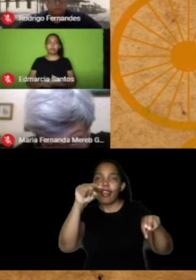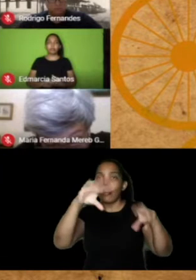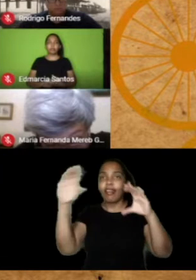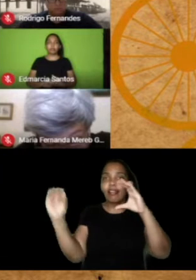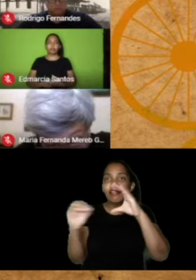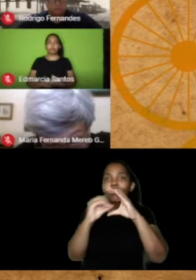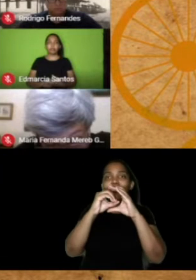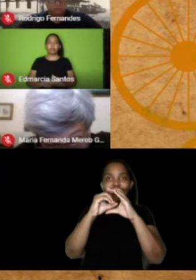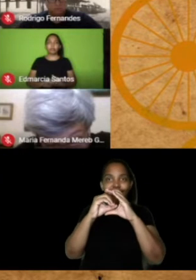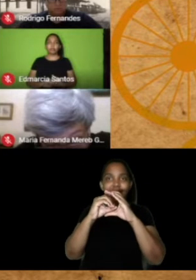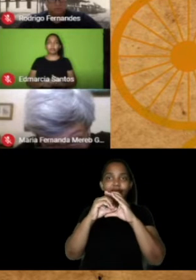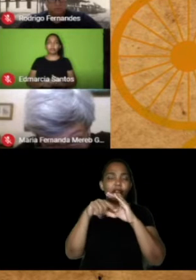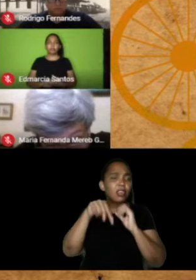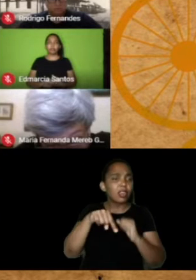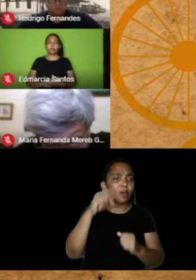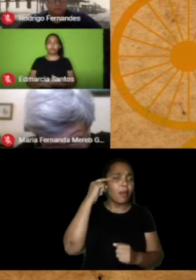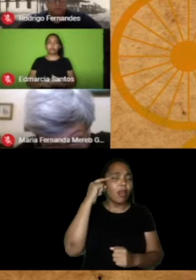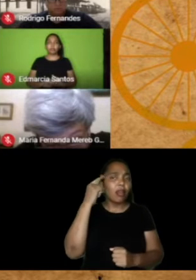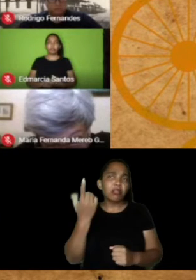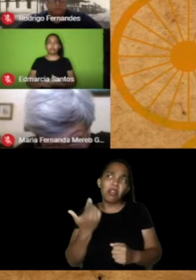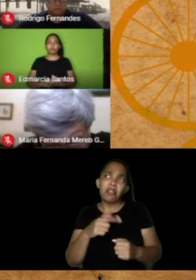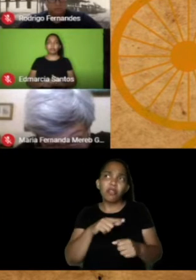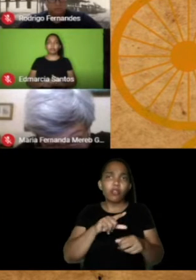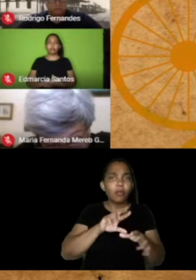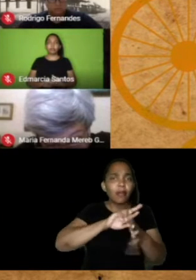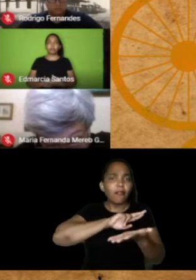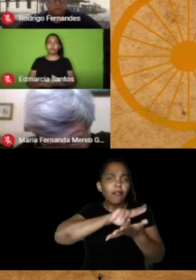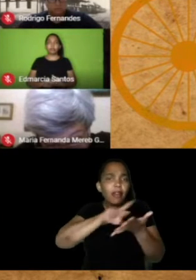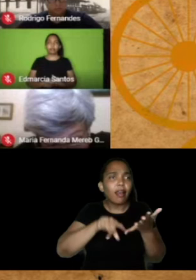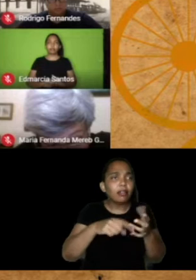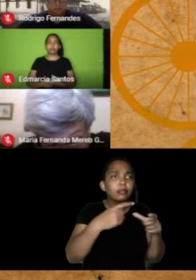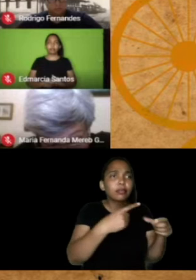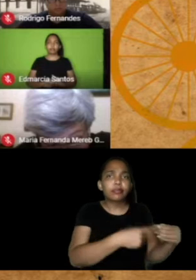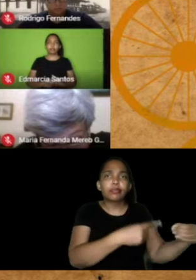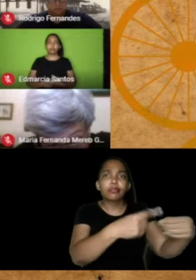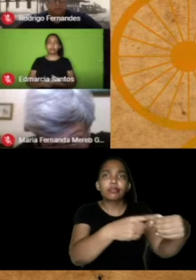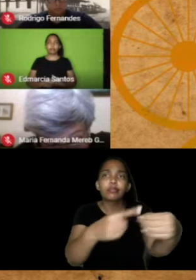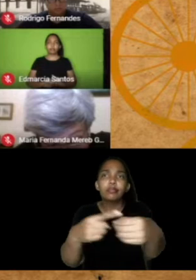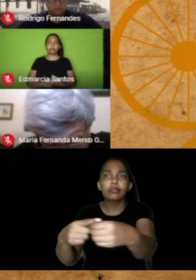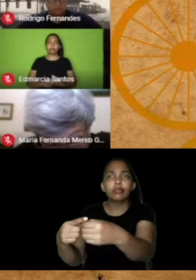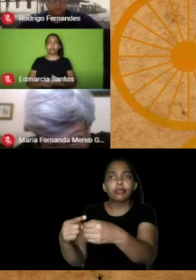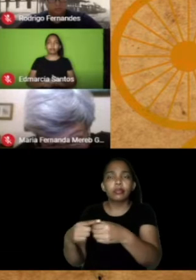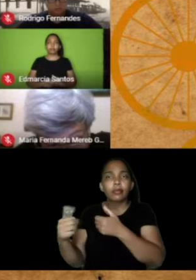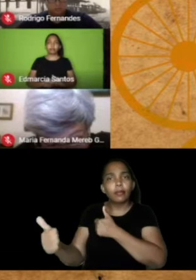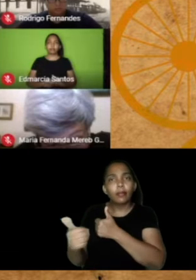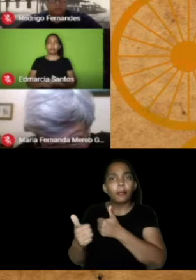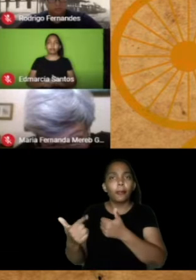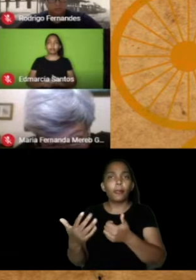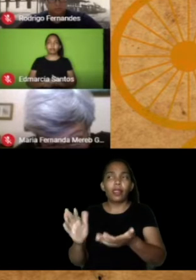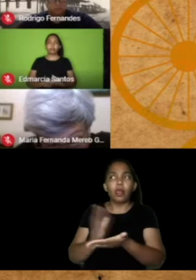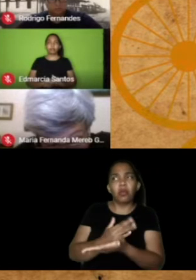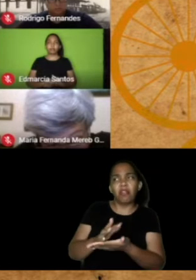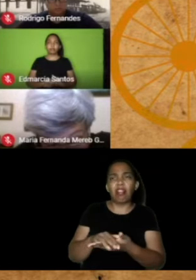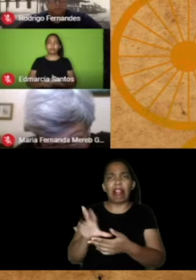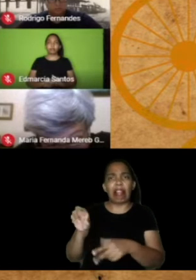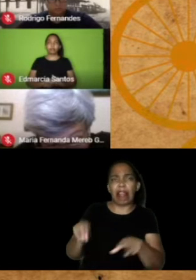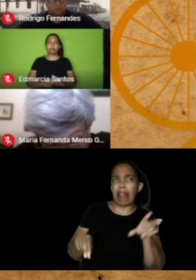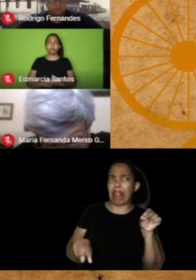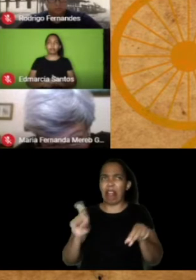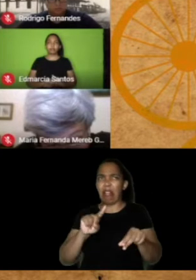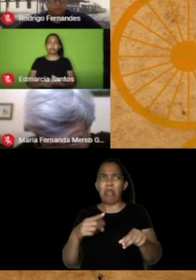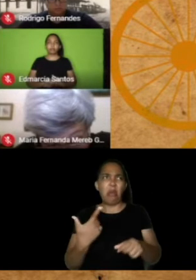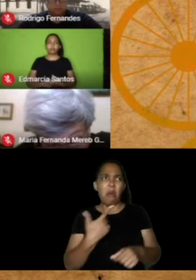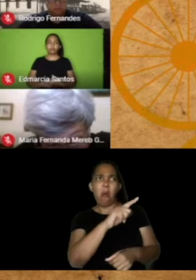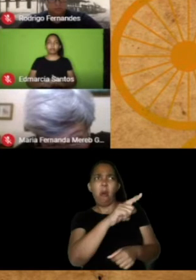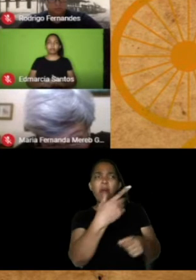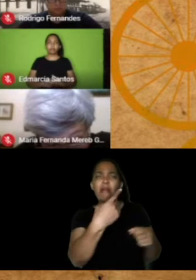Ponta Porã, vai ser a questão da Guerra do Paraguai, né? A guerra com o Paraguai, ou a guerra do Paraguai, ou a guerra da Tríplice Aliança, ou a